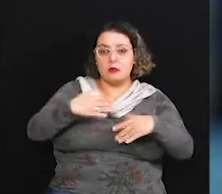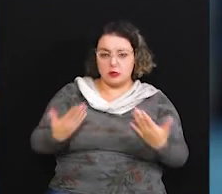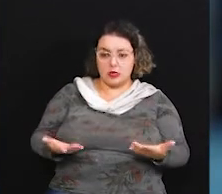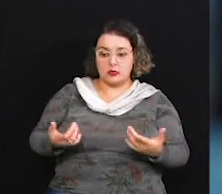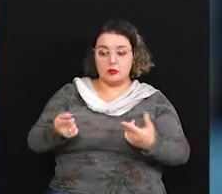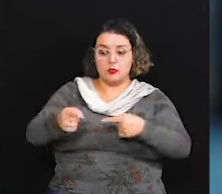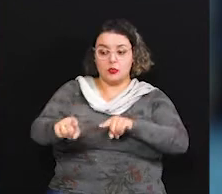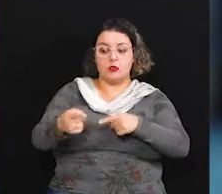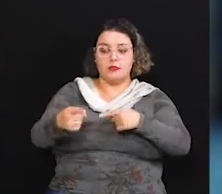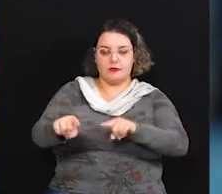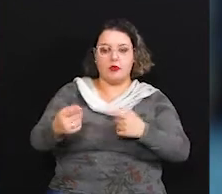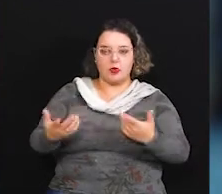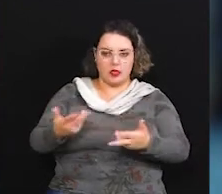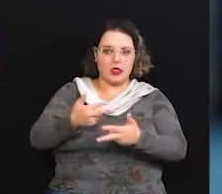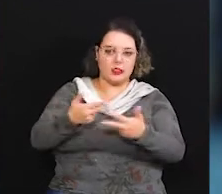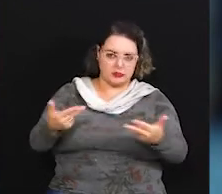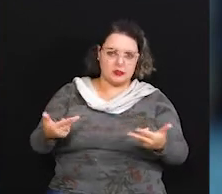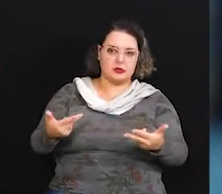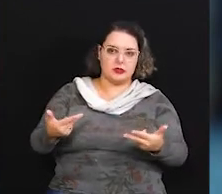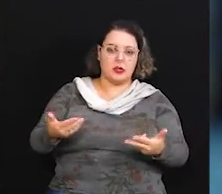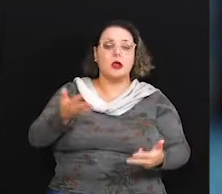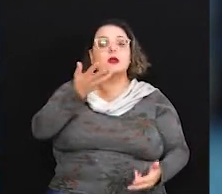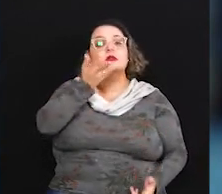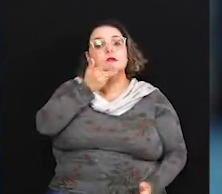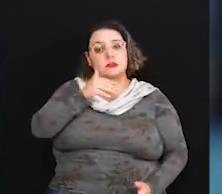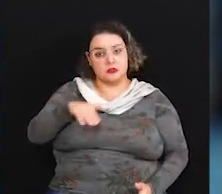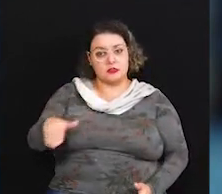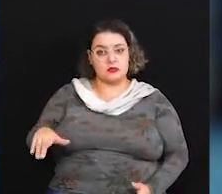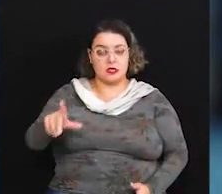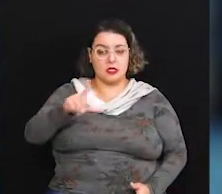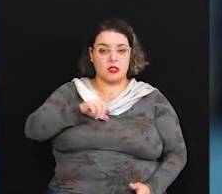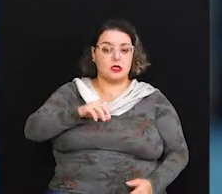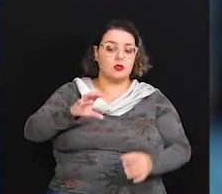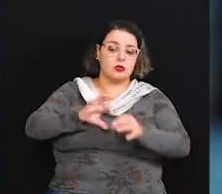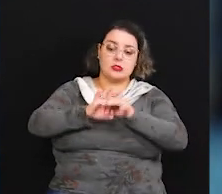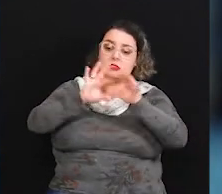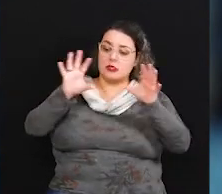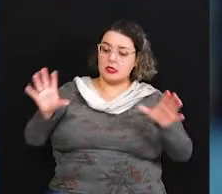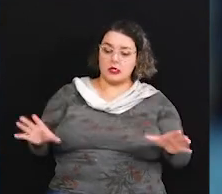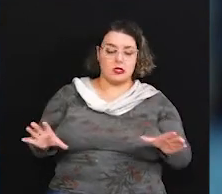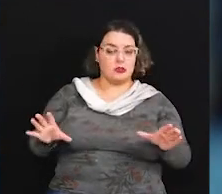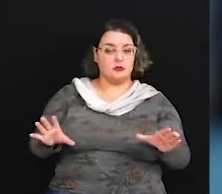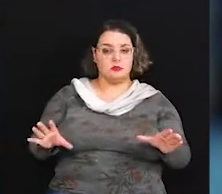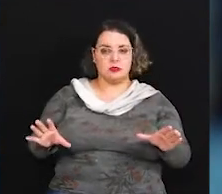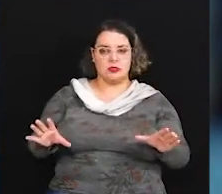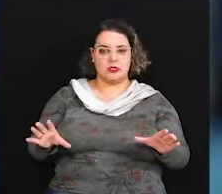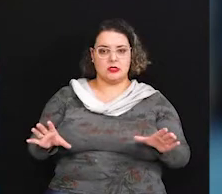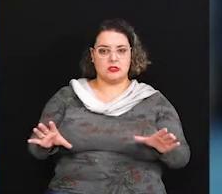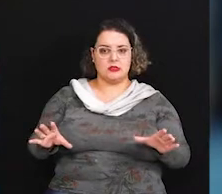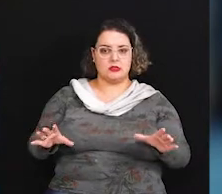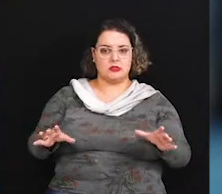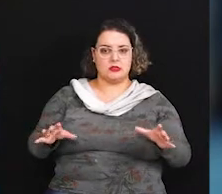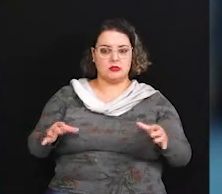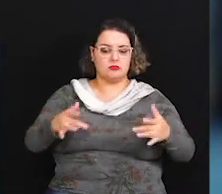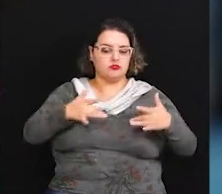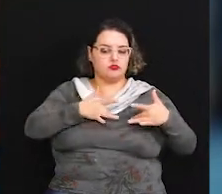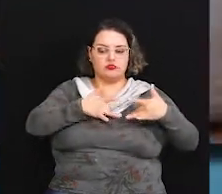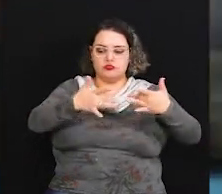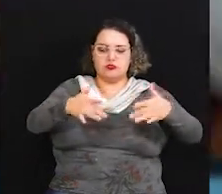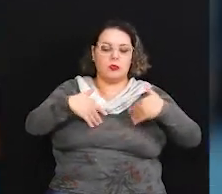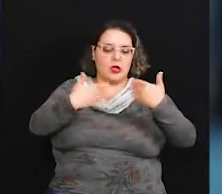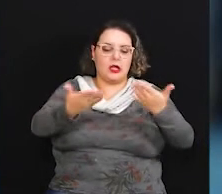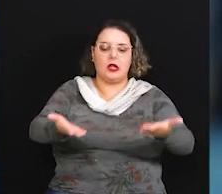que a gente provoca isso, né? A criança por si só, ela tem toda essa liberdade, essa